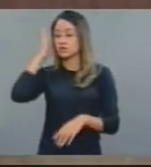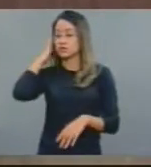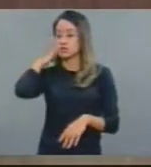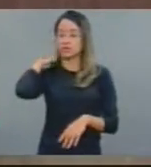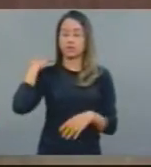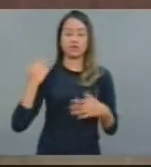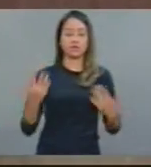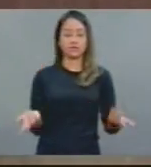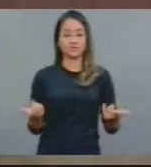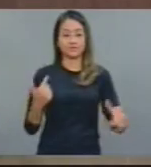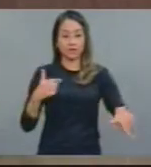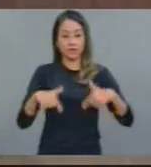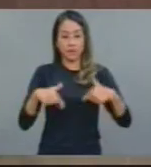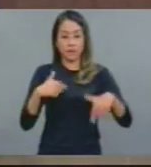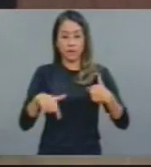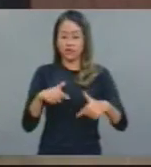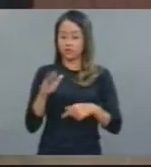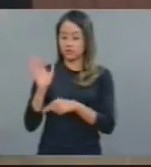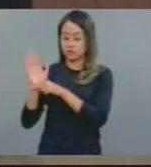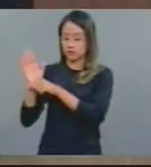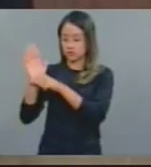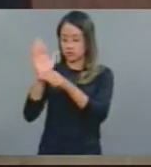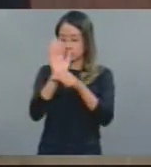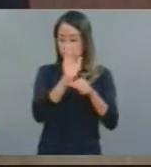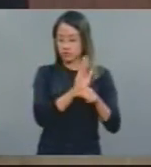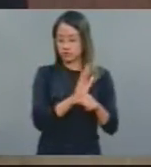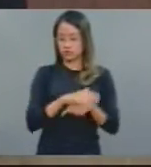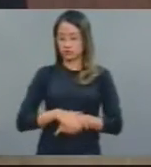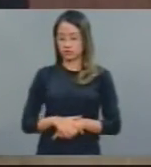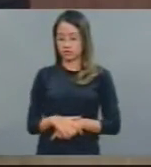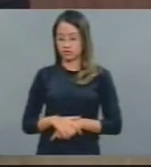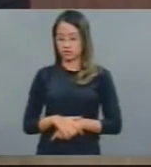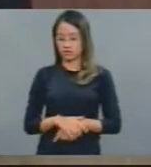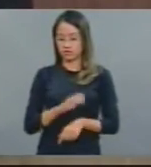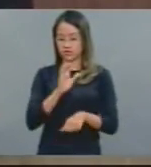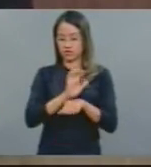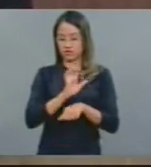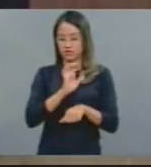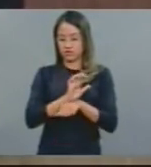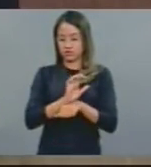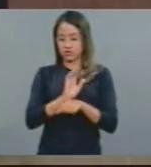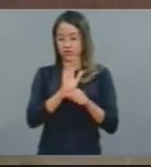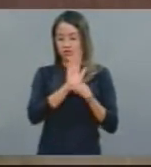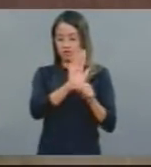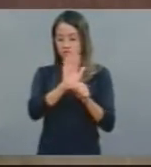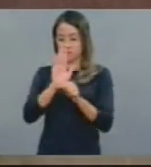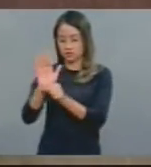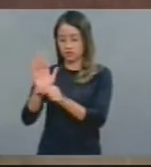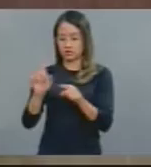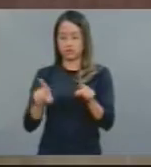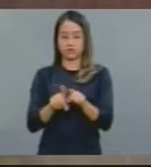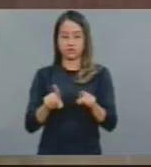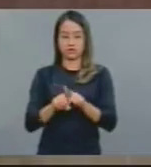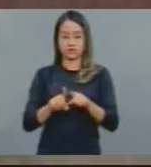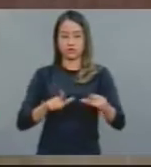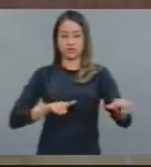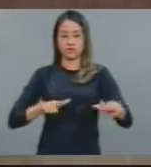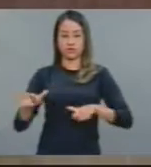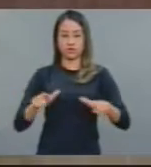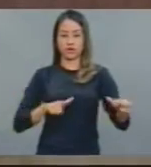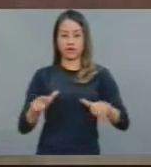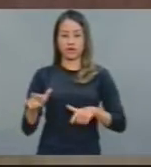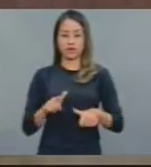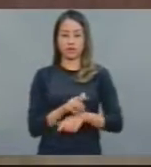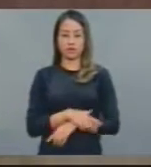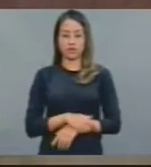trabalhador contribui e o patronato contribui, no caso, o Estado contribui e o trabalhador contribui, ele